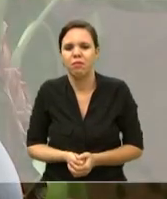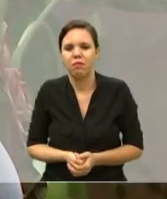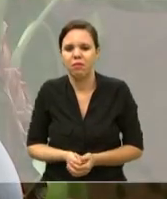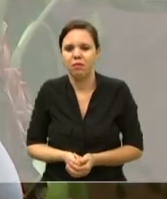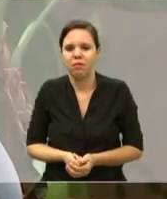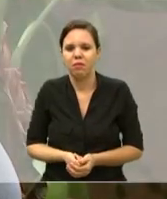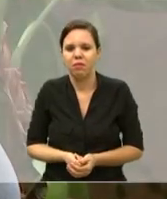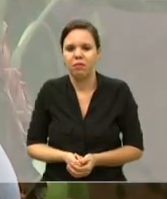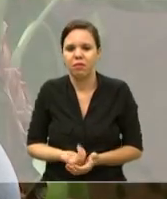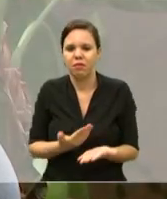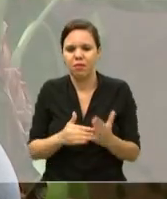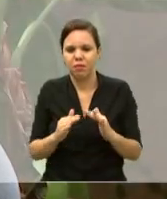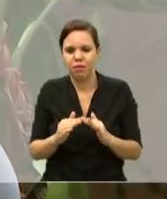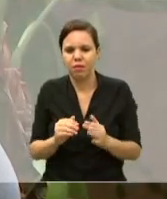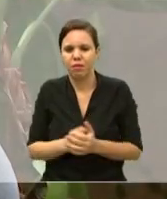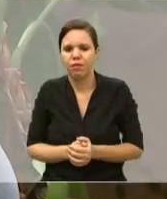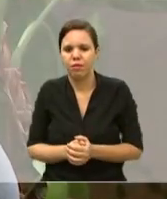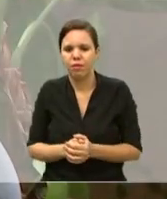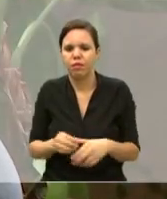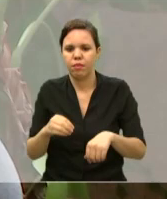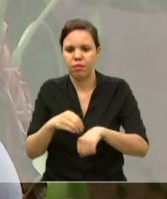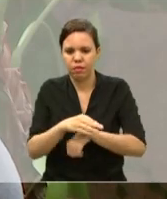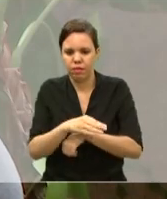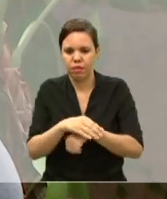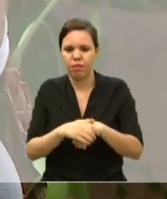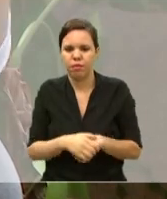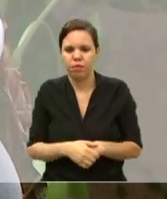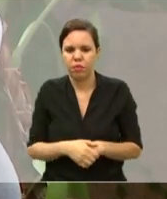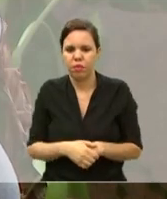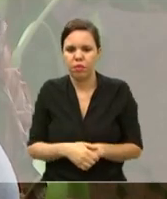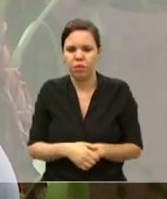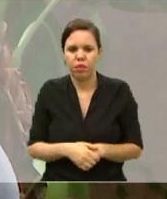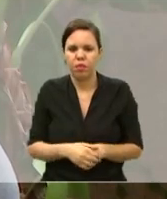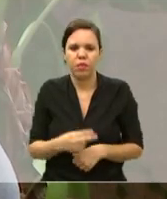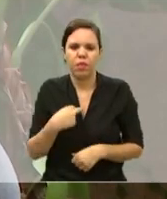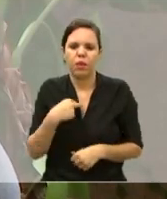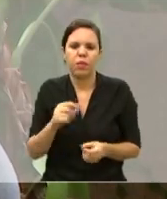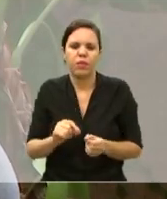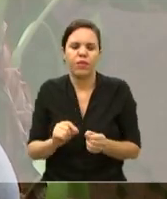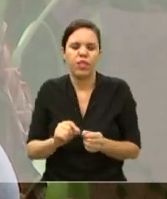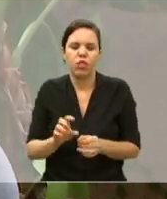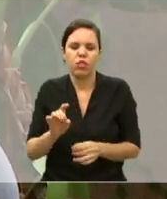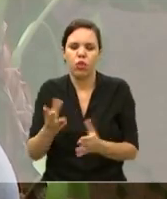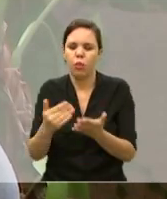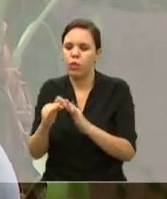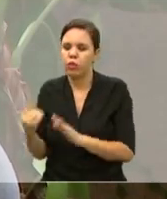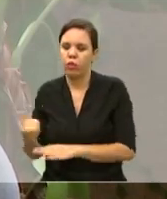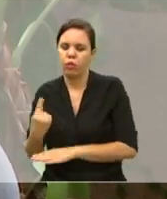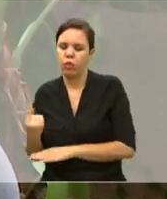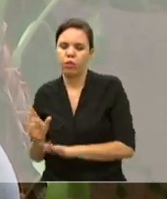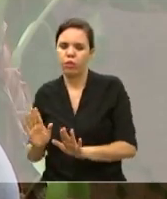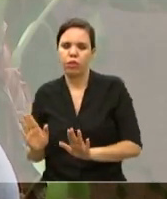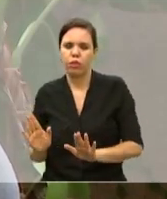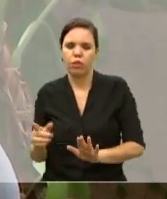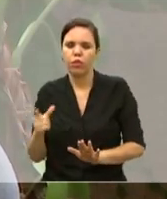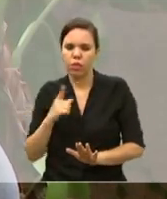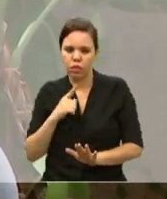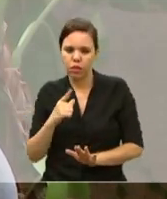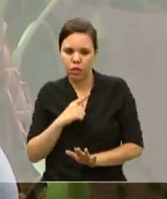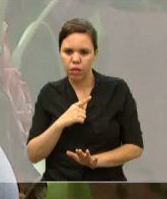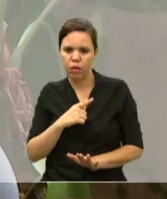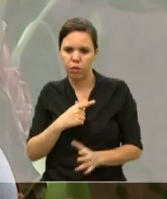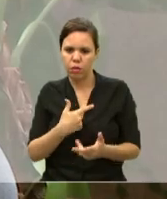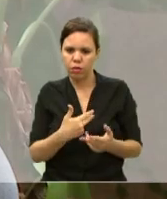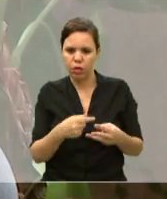parte da escola, ela traz isso, ela fala que não dá para você fazer uma escola sozinha. Então você tem esse